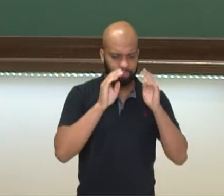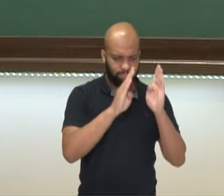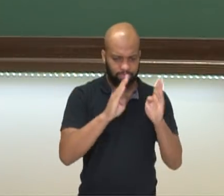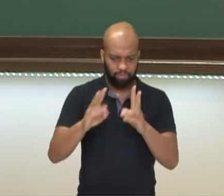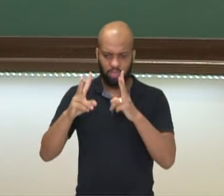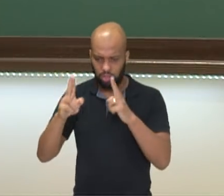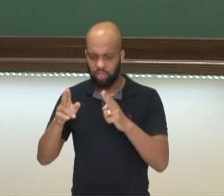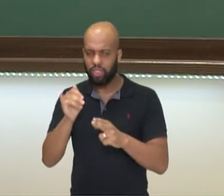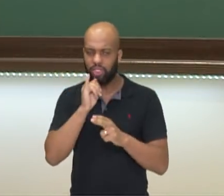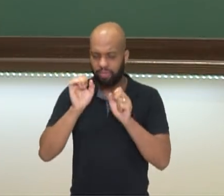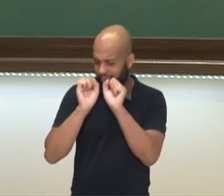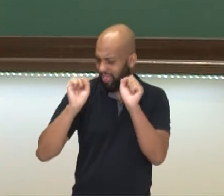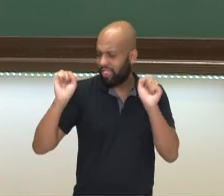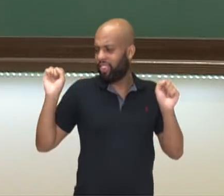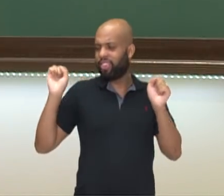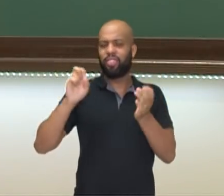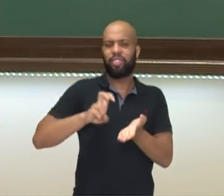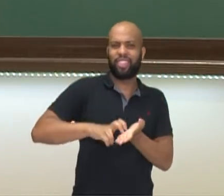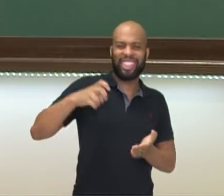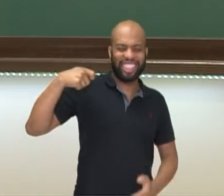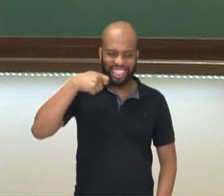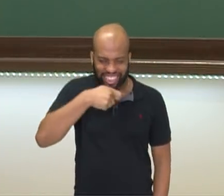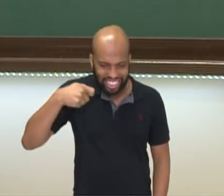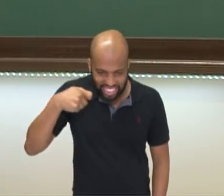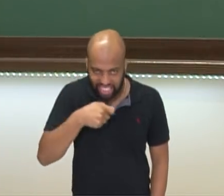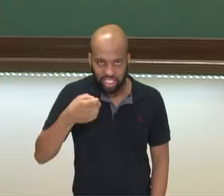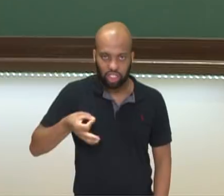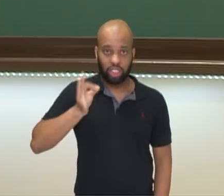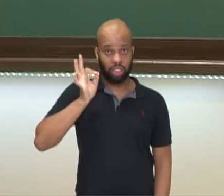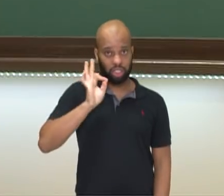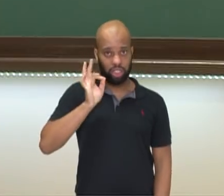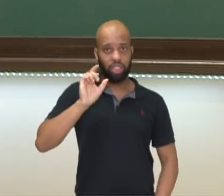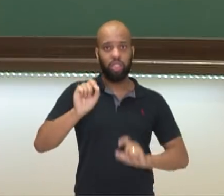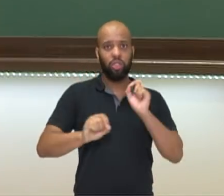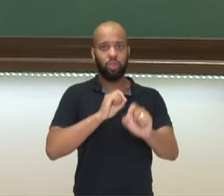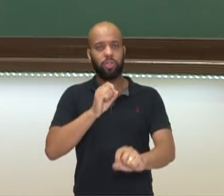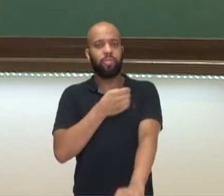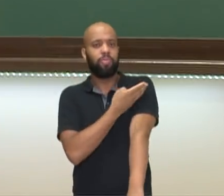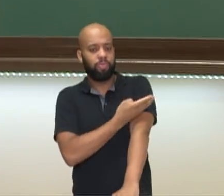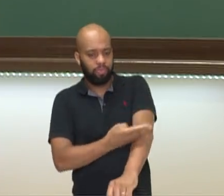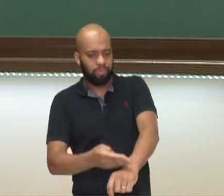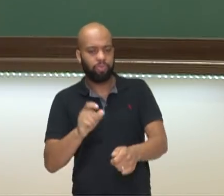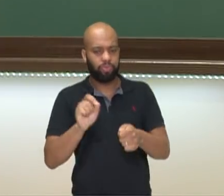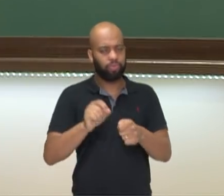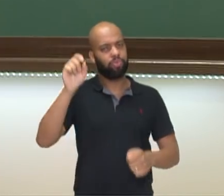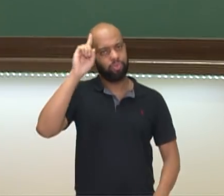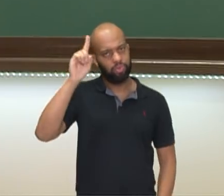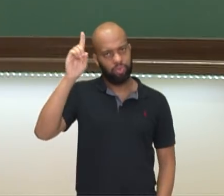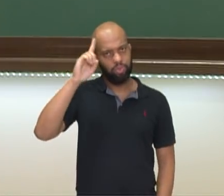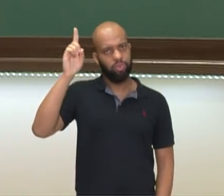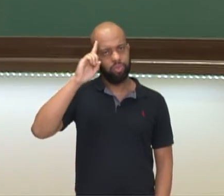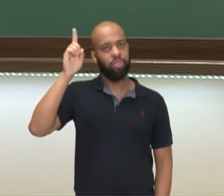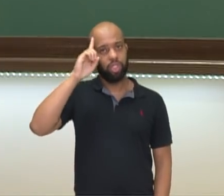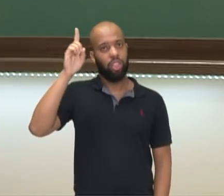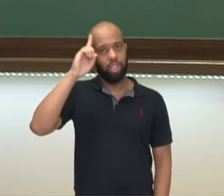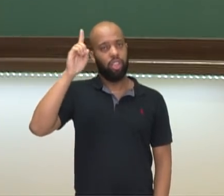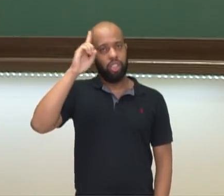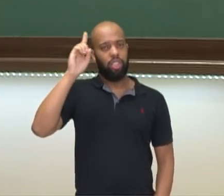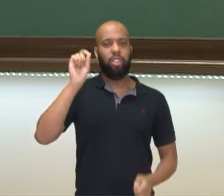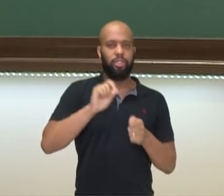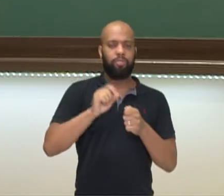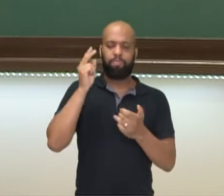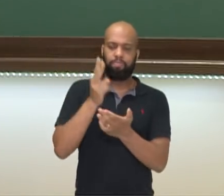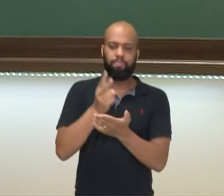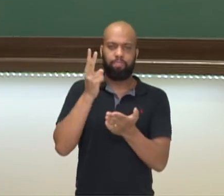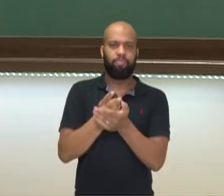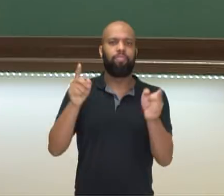Levanta de manhã, escova o dente, toma café. Qual que é a diferença entre hábito, aquilo que eu faço mecanicamente, todo dia, repetitivo, uma